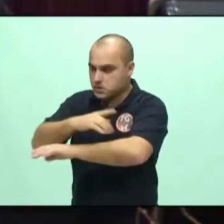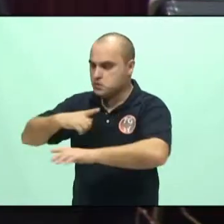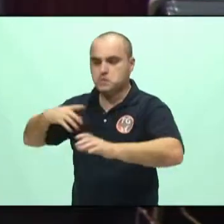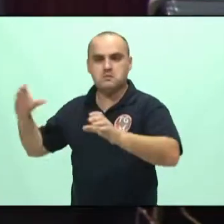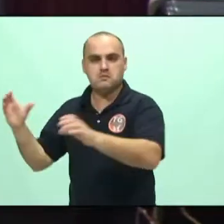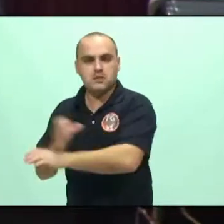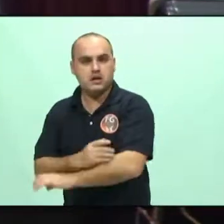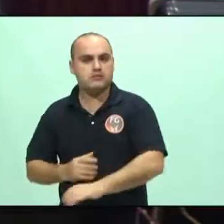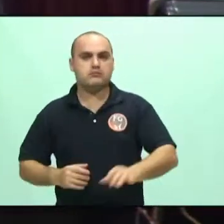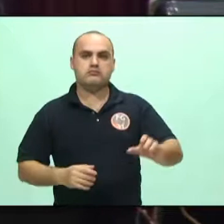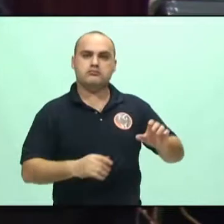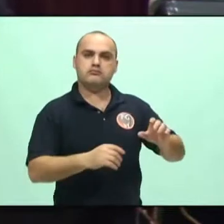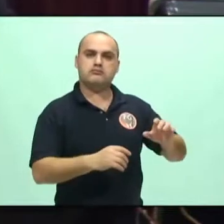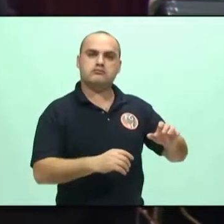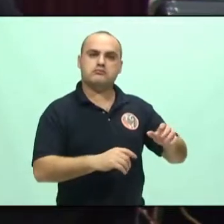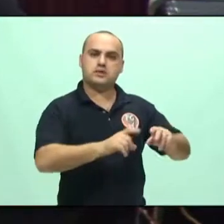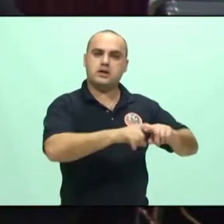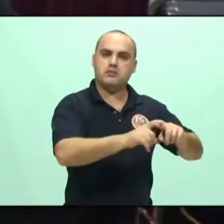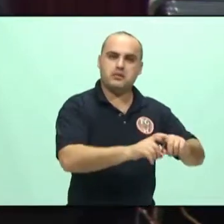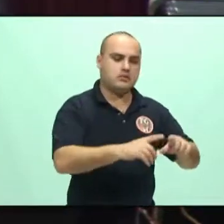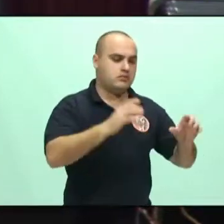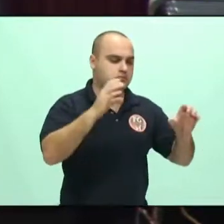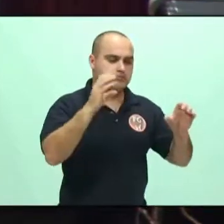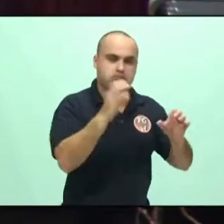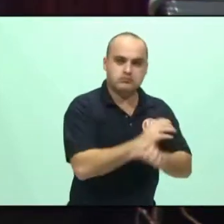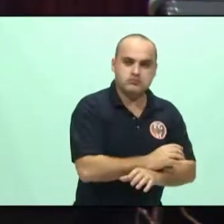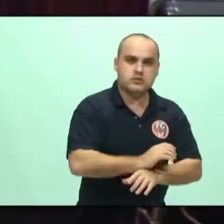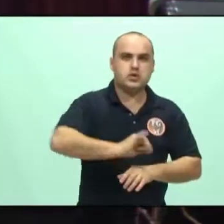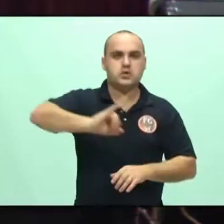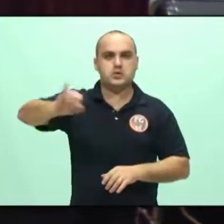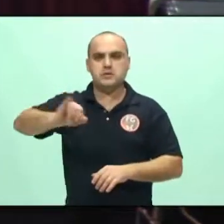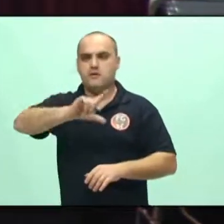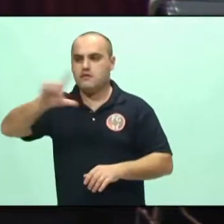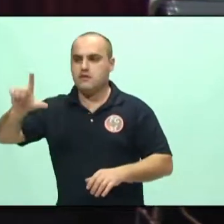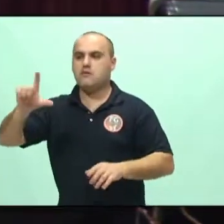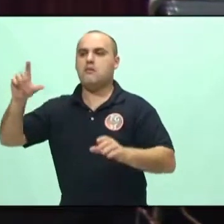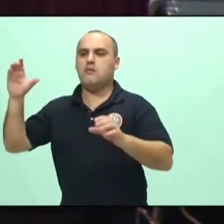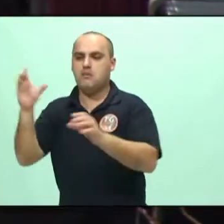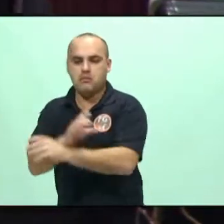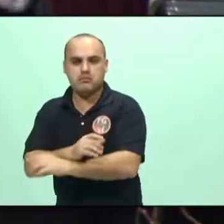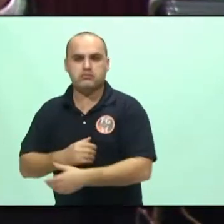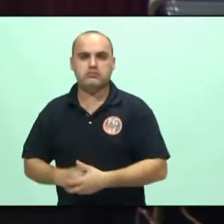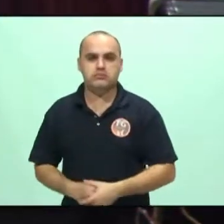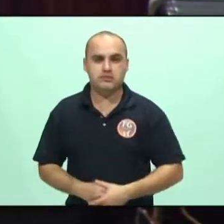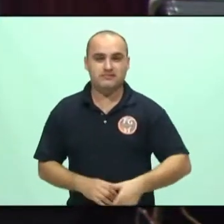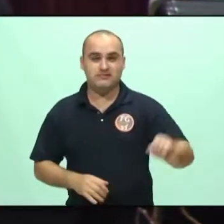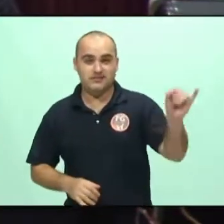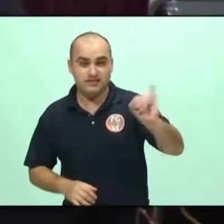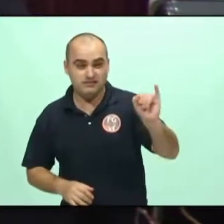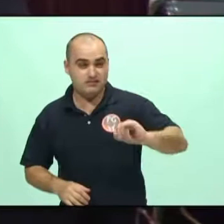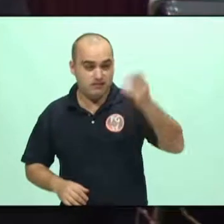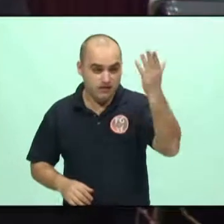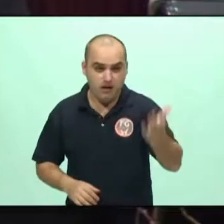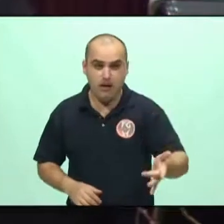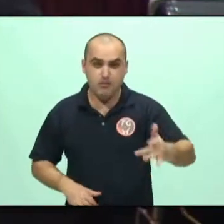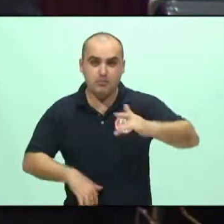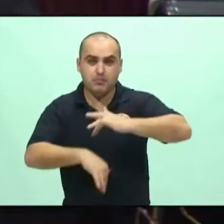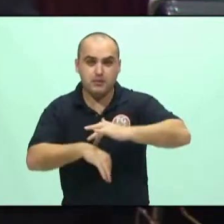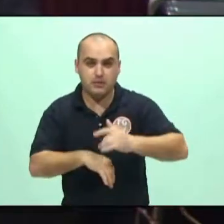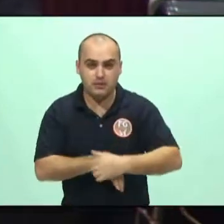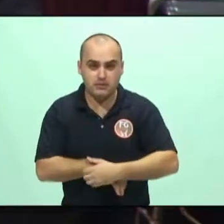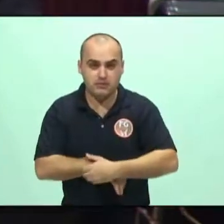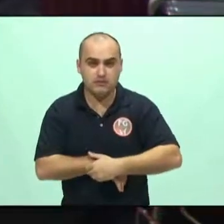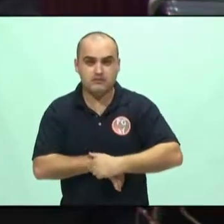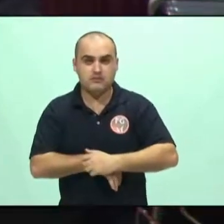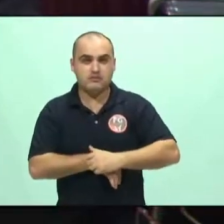todas concluídas as marginais de Joinville todas concluídas e Itajaí esse absurdo que nós vimos nós